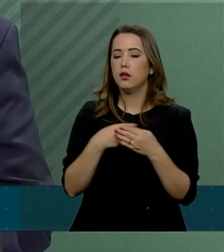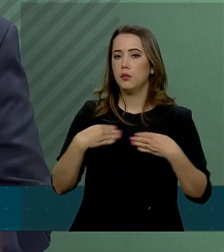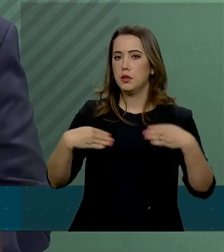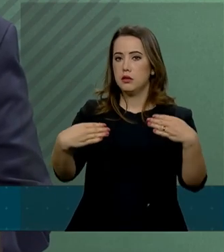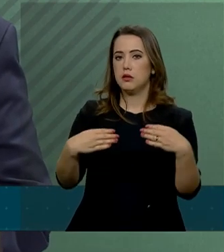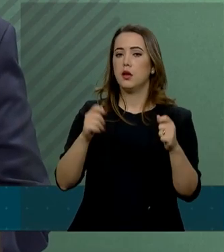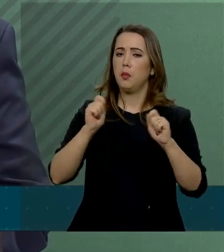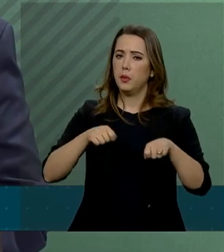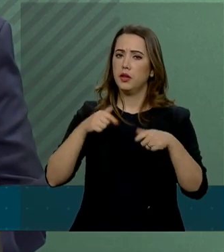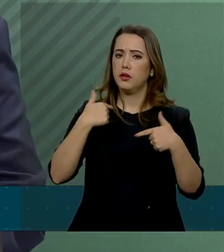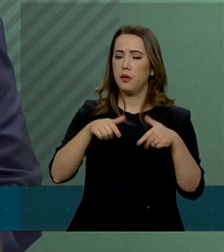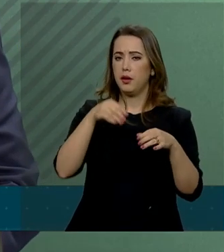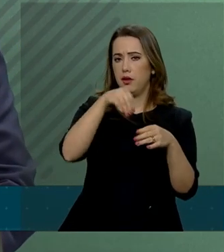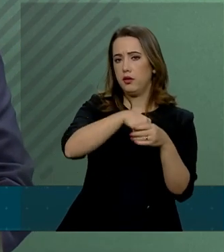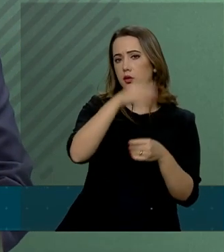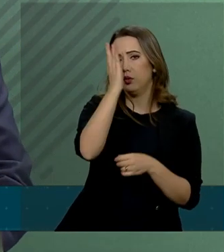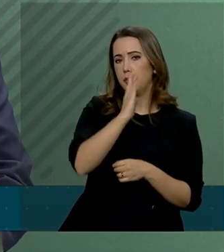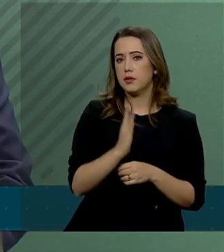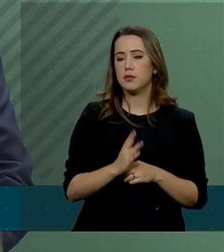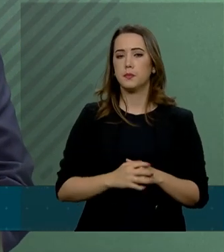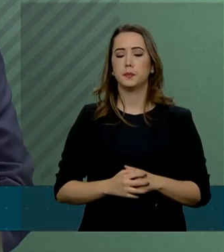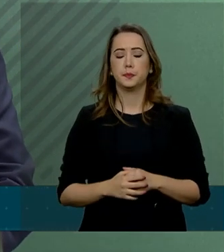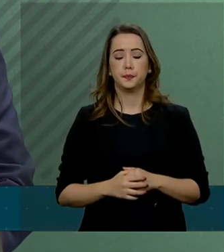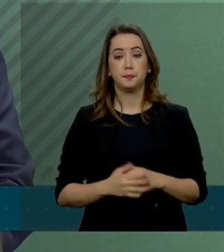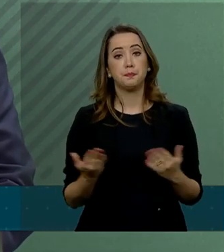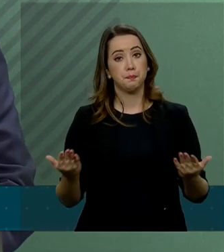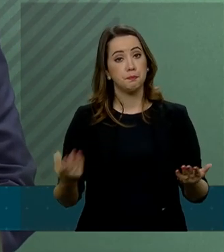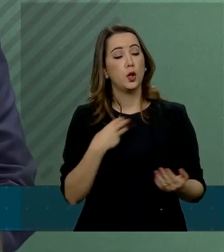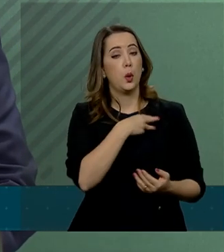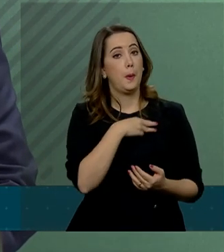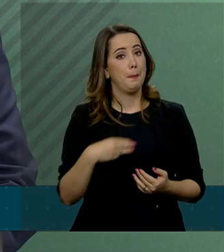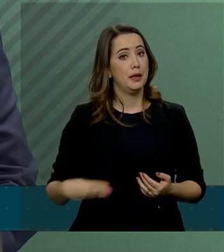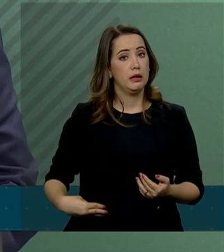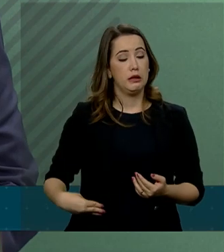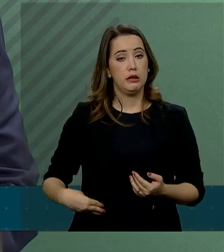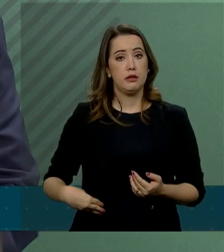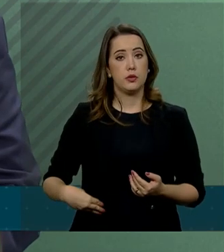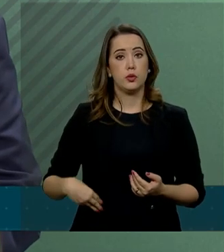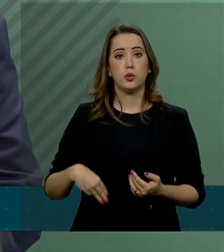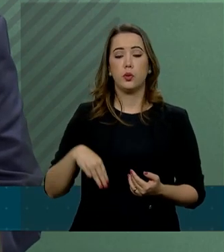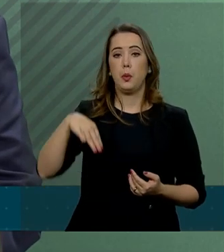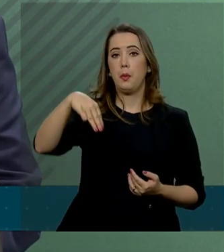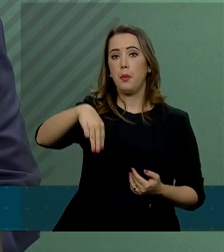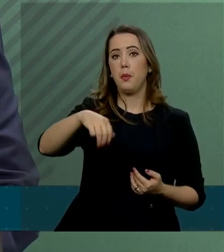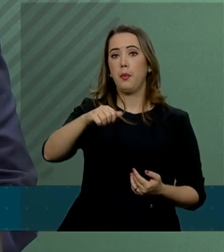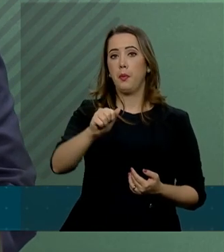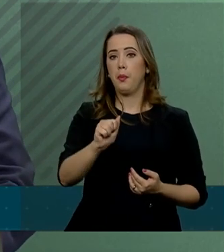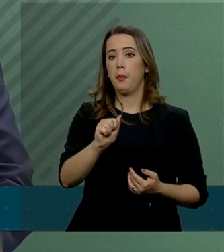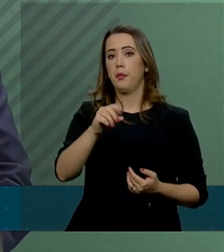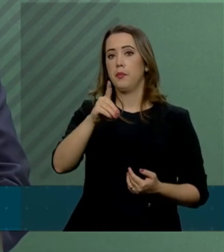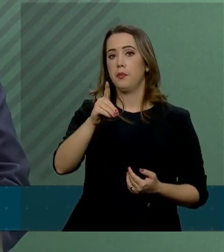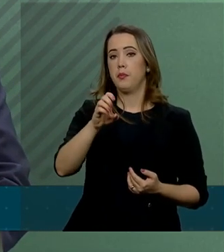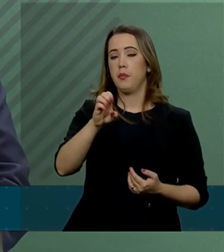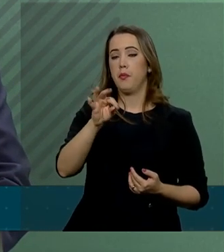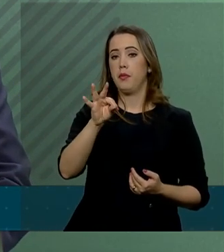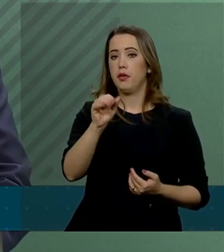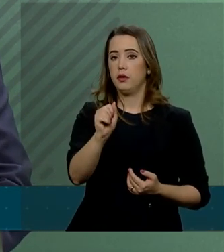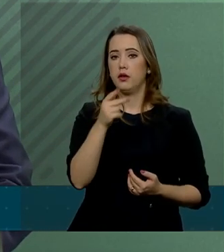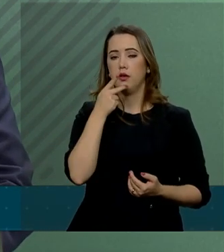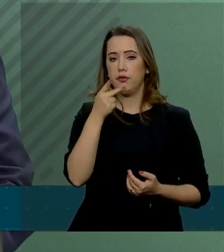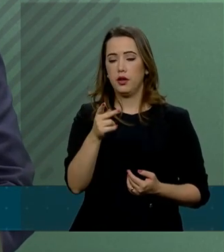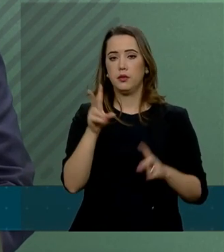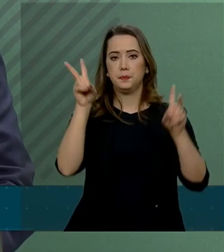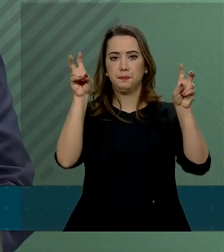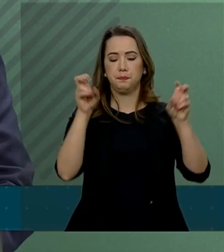exercício profissional o ministro mandetta reitera que abre aspas o programa